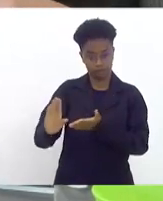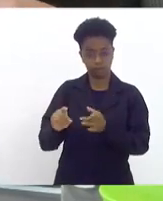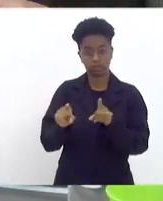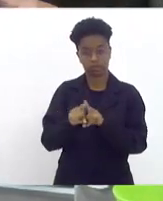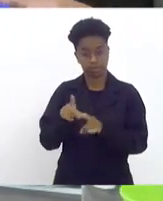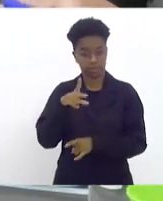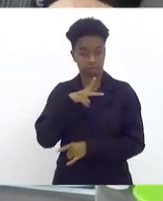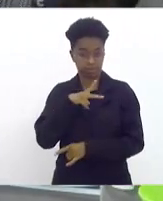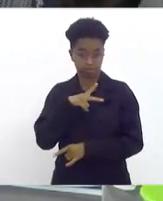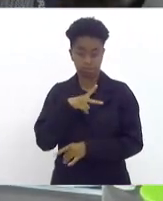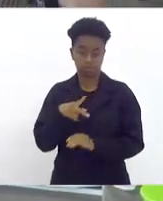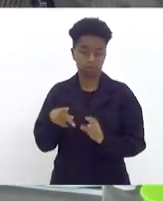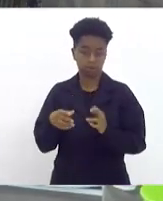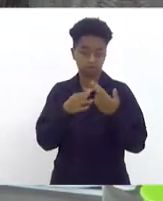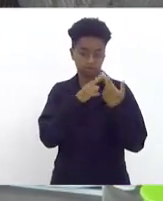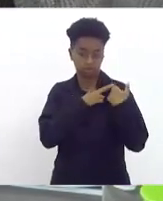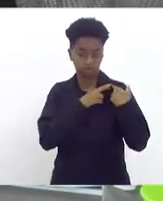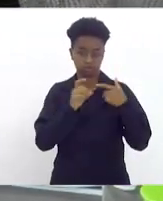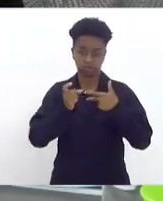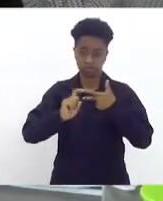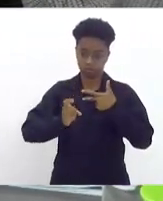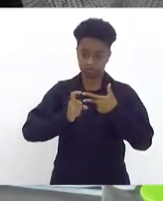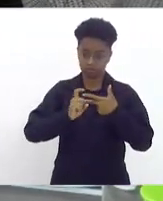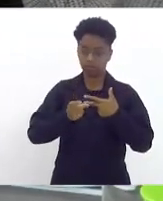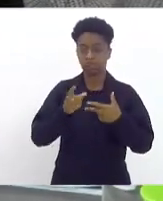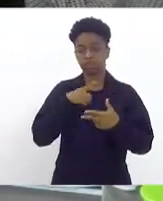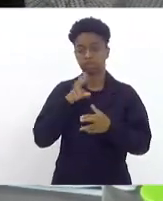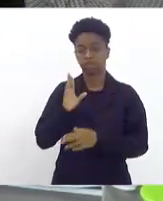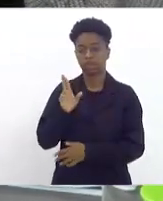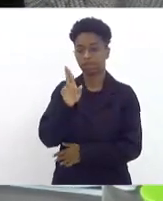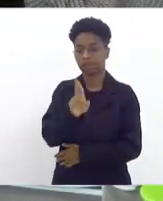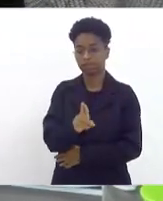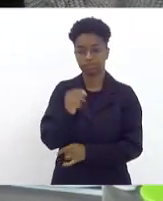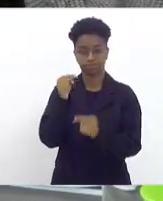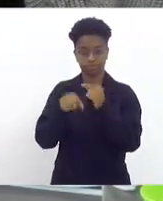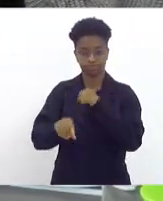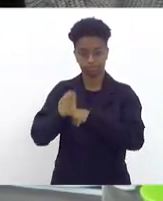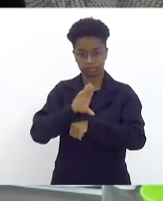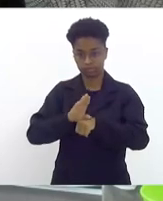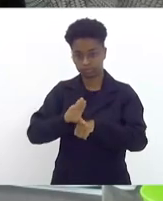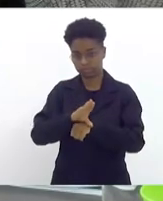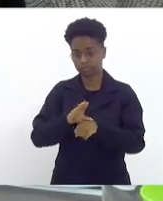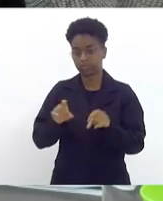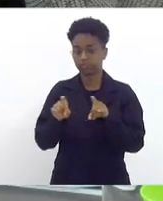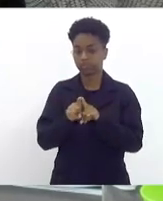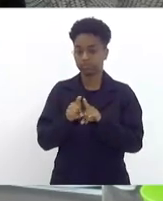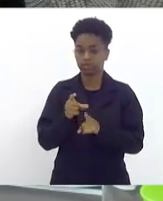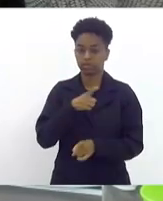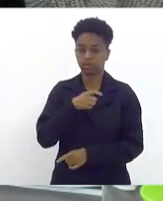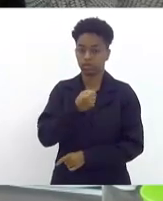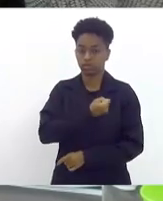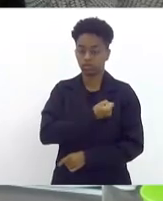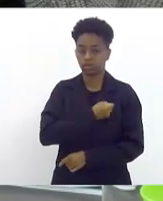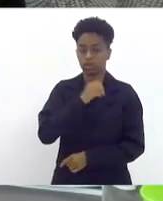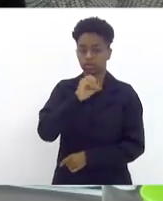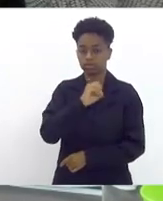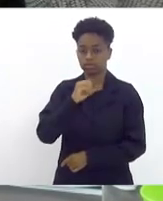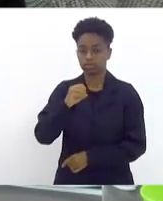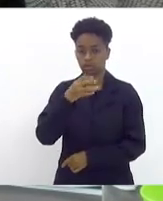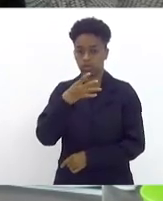privativa do Poder Executivo via de representação de inconstitucionalidade arrombada sobre o número